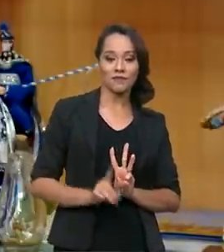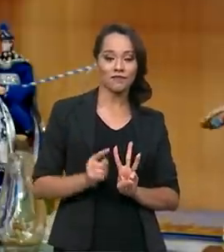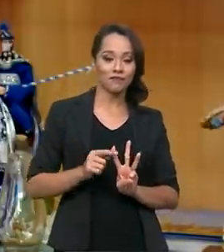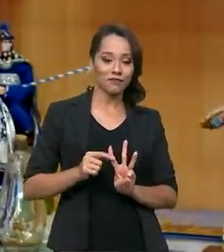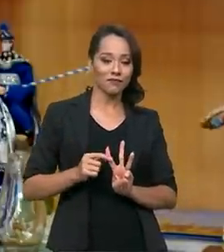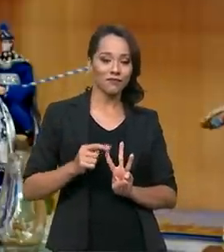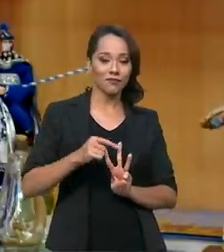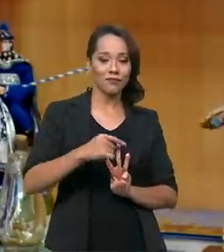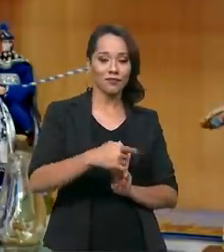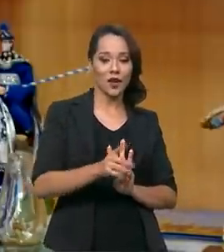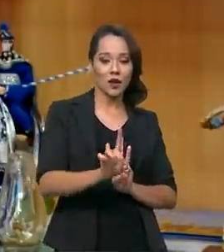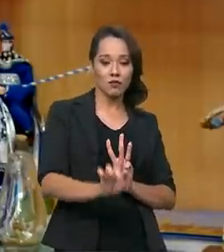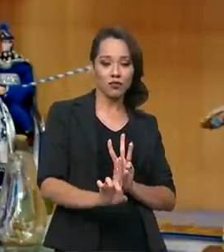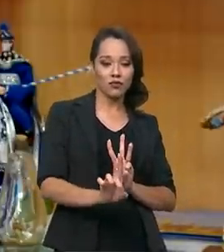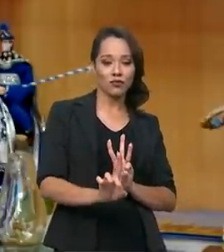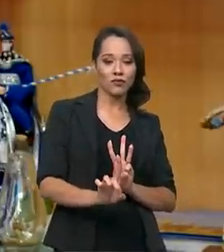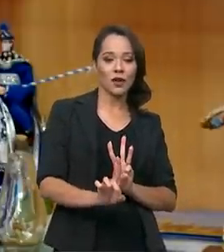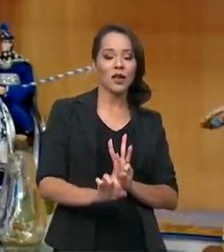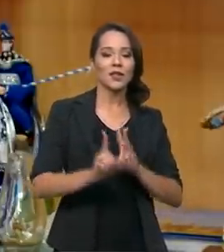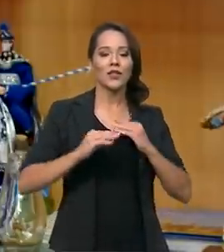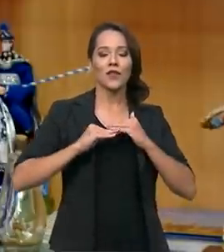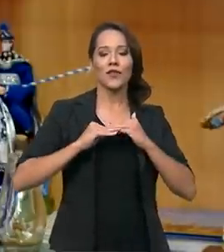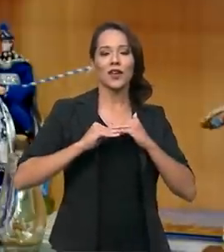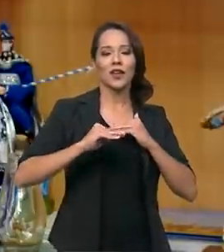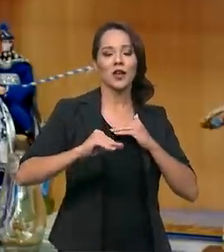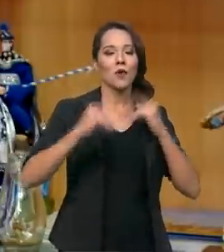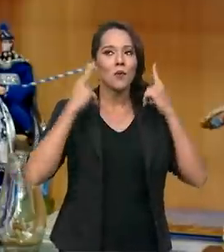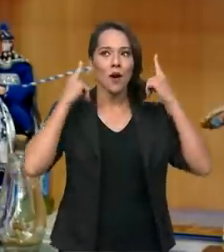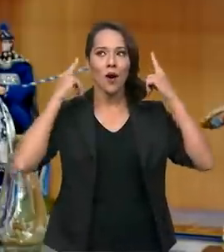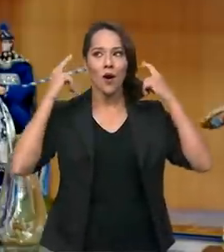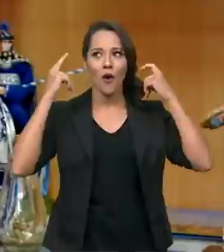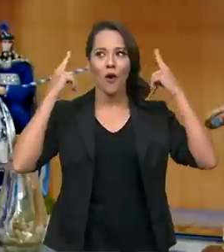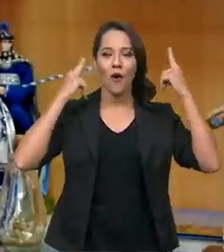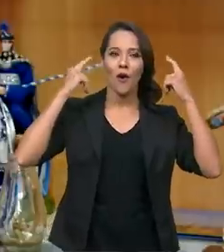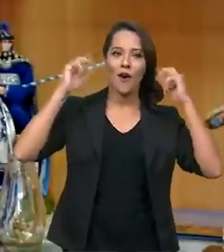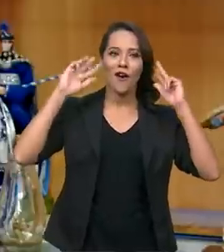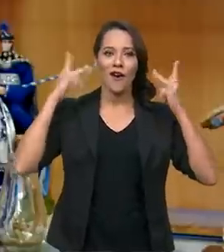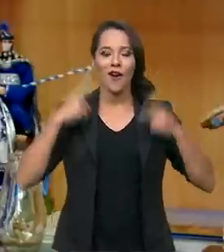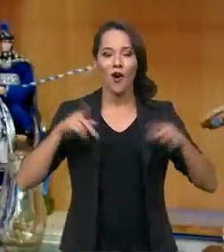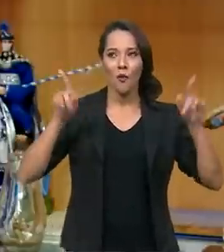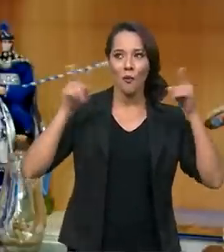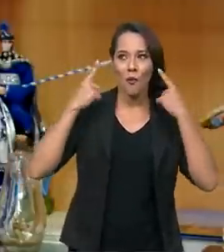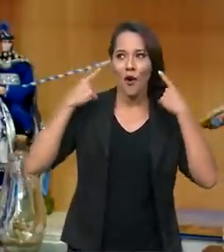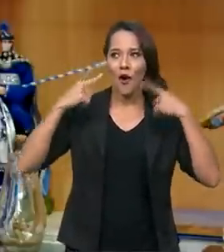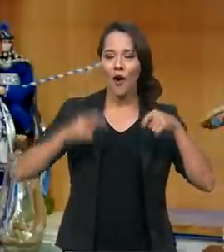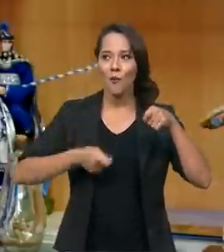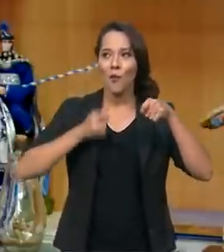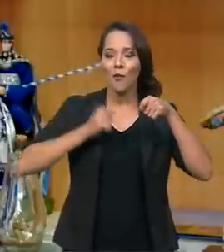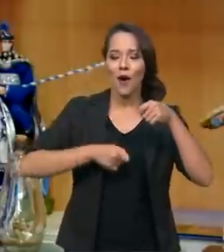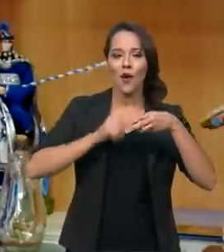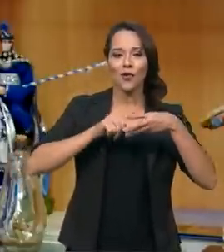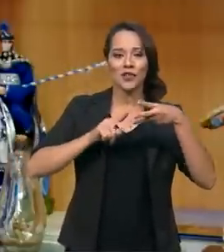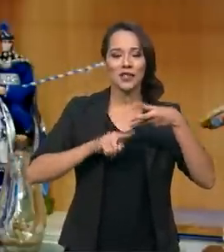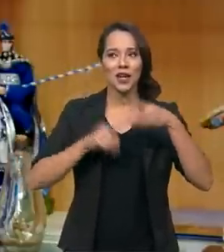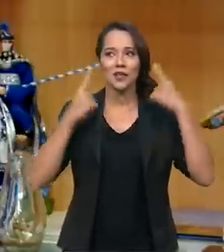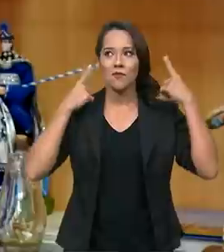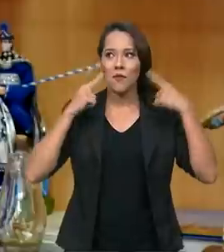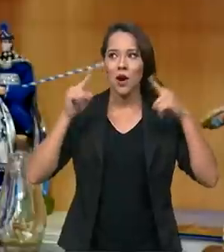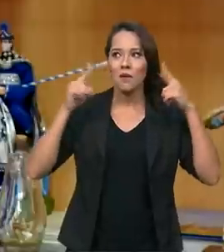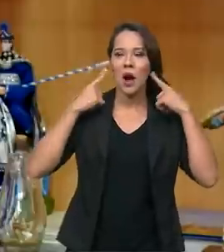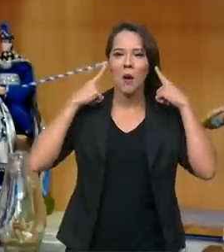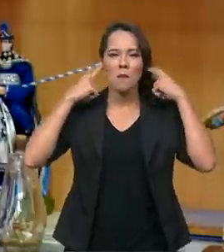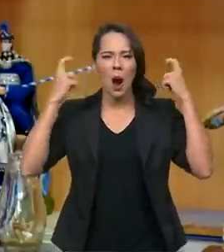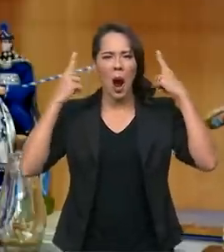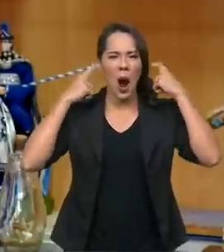agudo e o médico quer dizer equilibrou para o ouvido humano o som do trio de Forró Não não